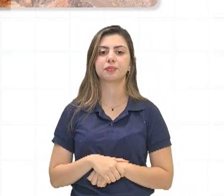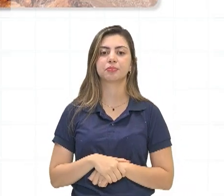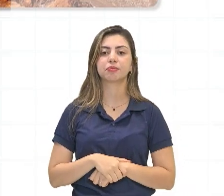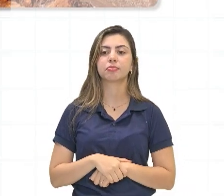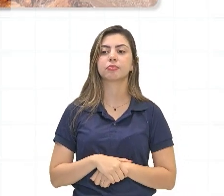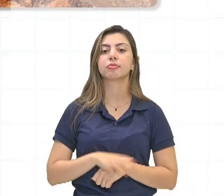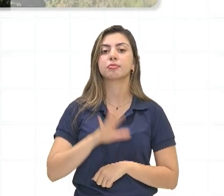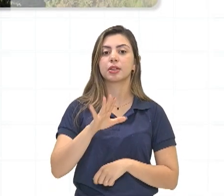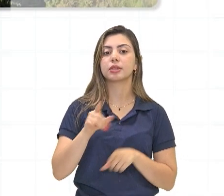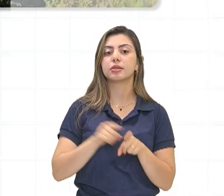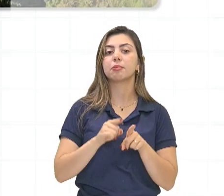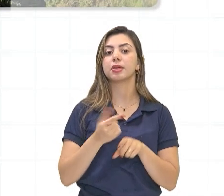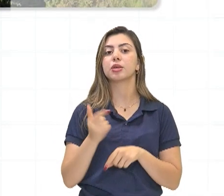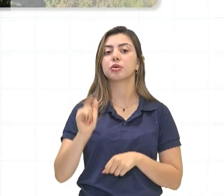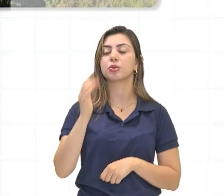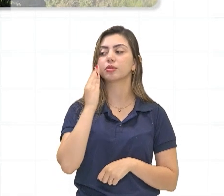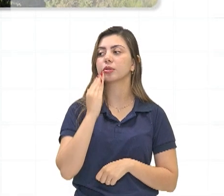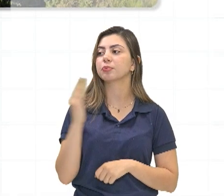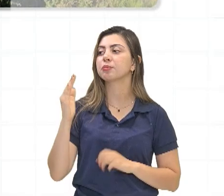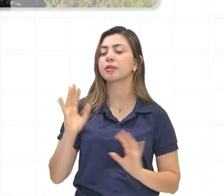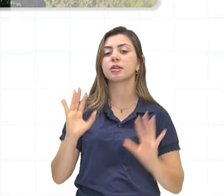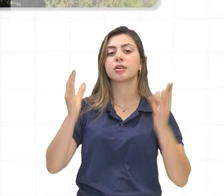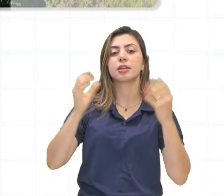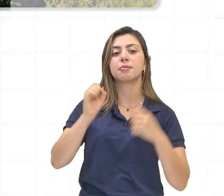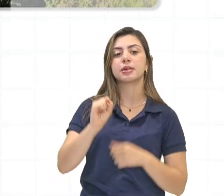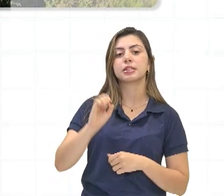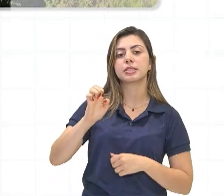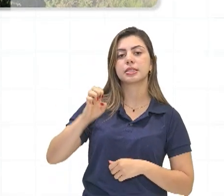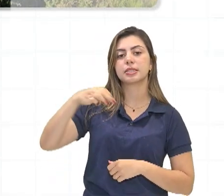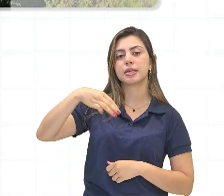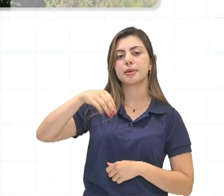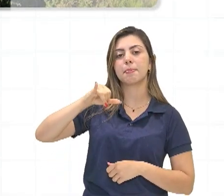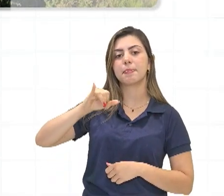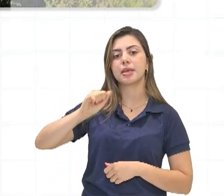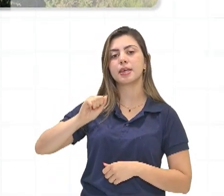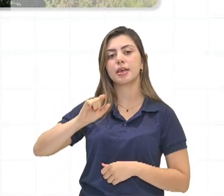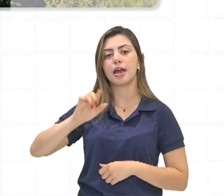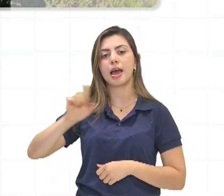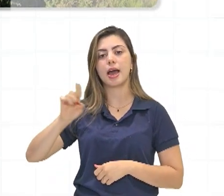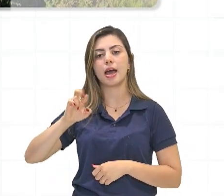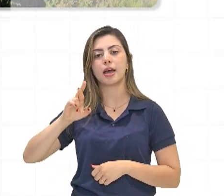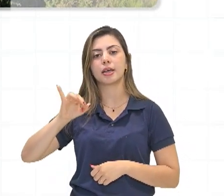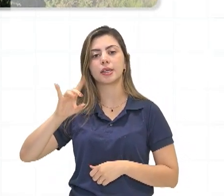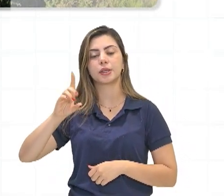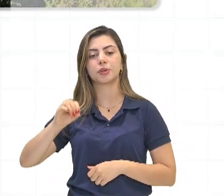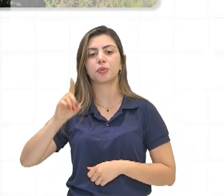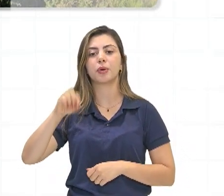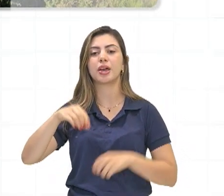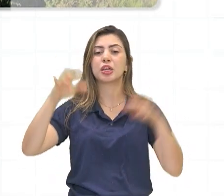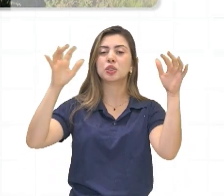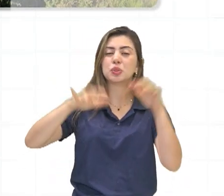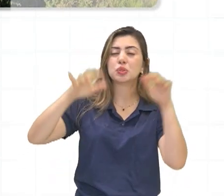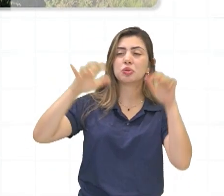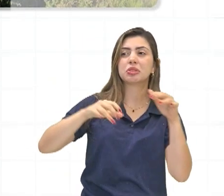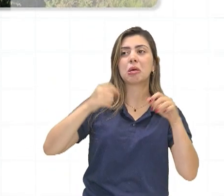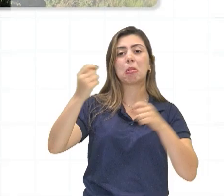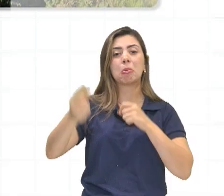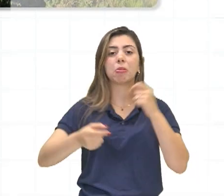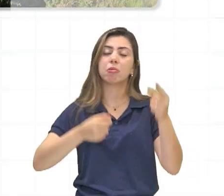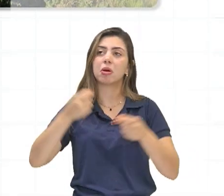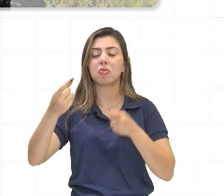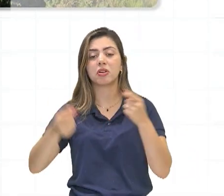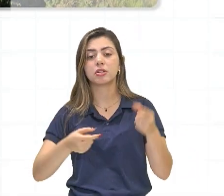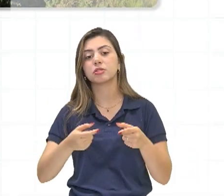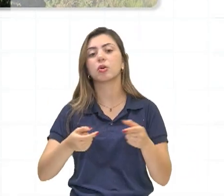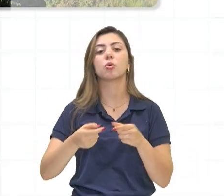temos aí o clima semiárido, que apresenta chuvas irregulares e escassas, altas